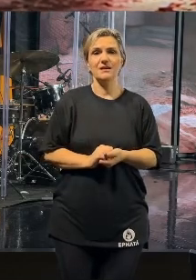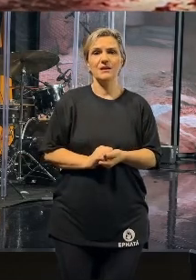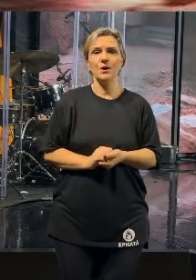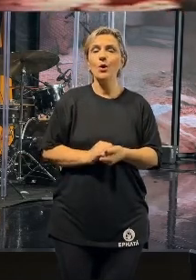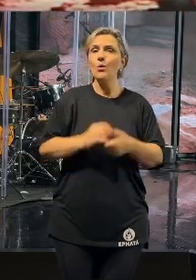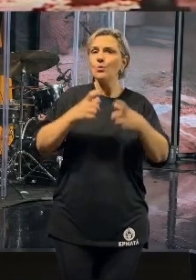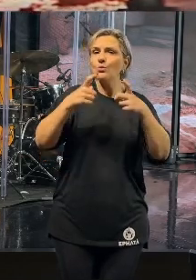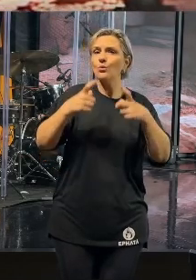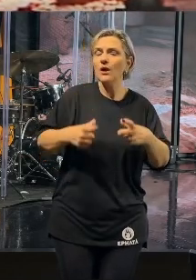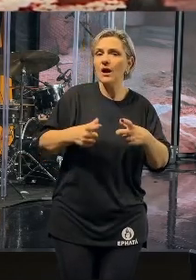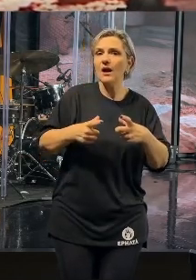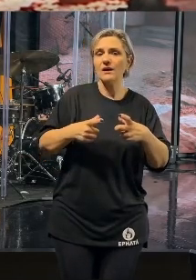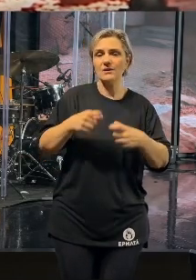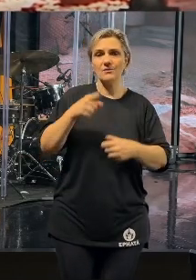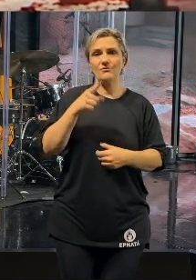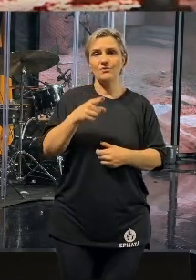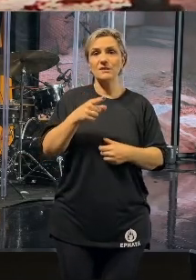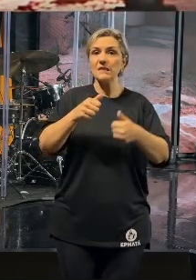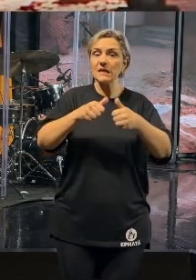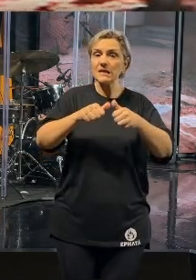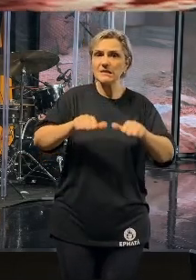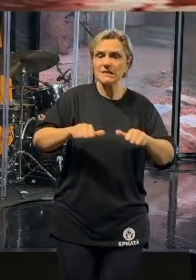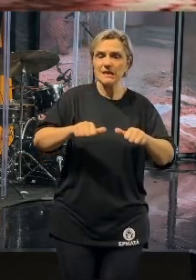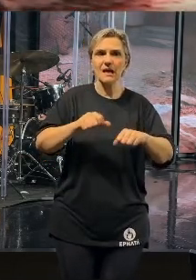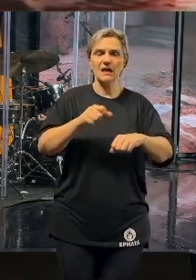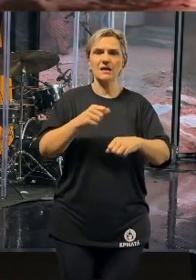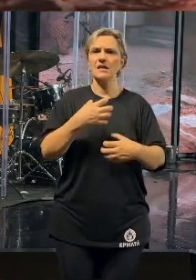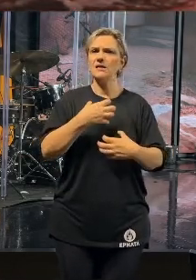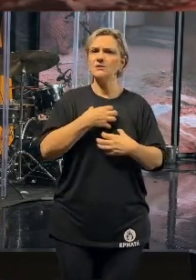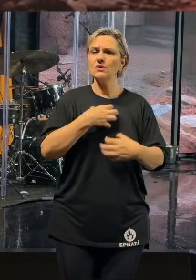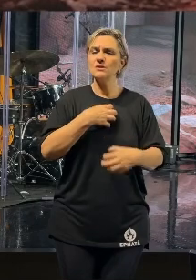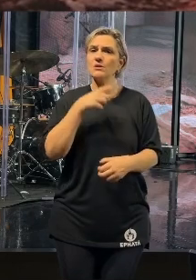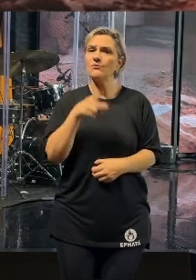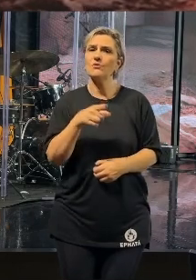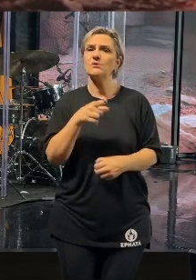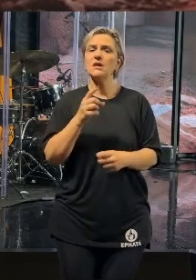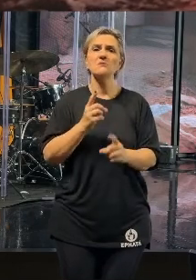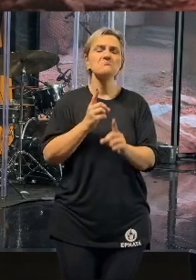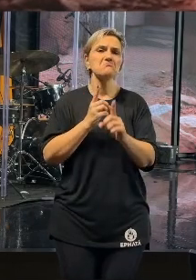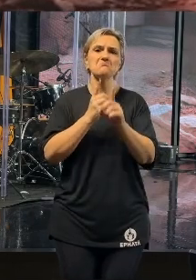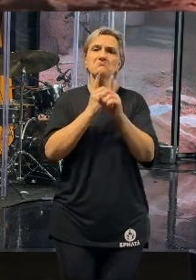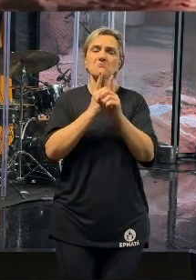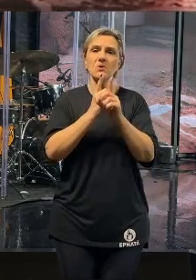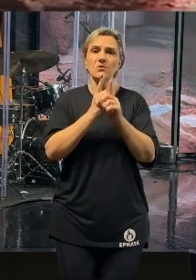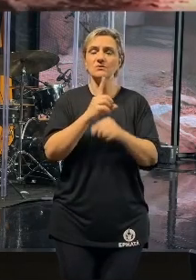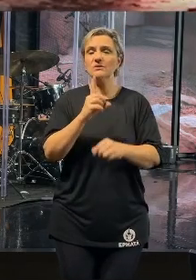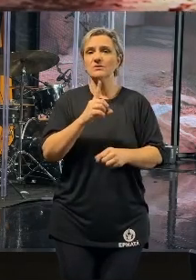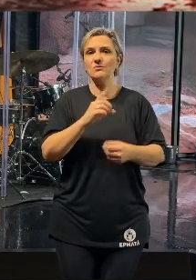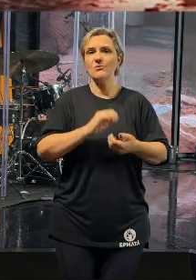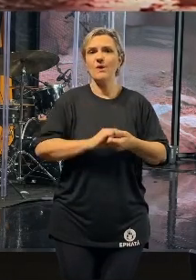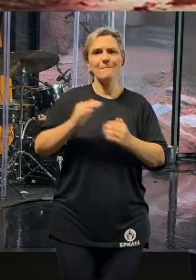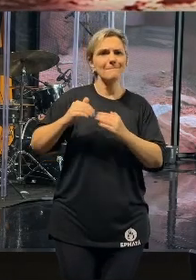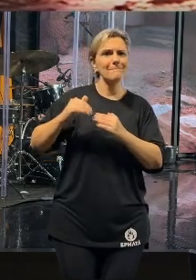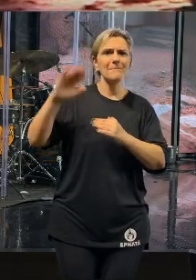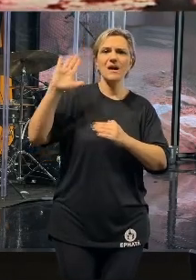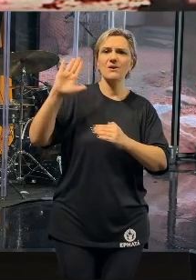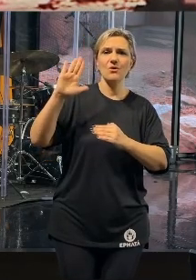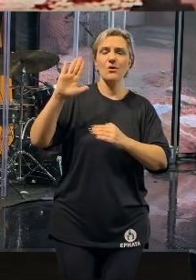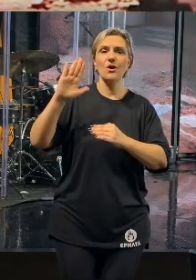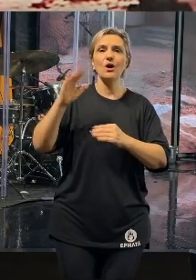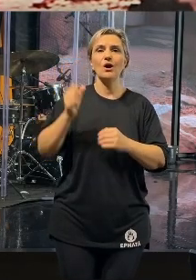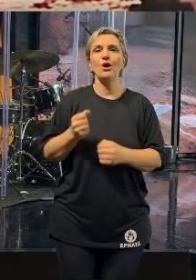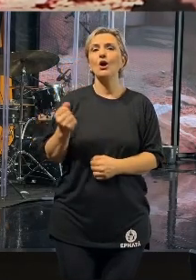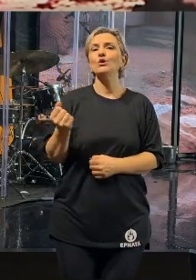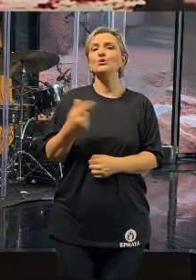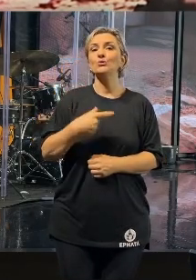o lugar em que você está e a situação em que você se encontram não são maiores do que aquilo